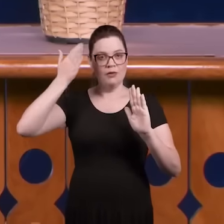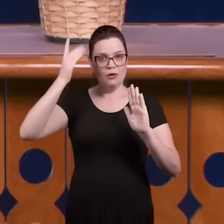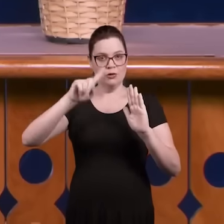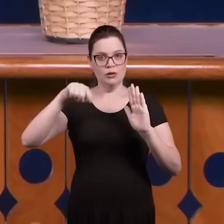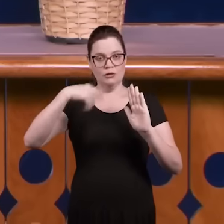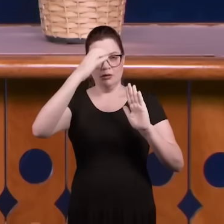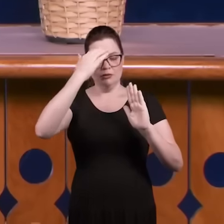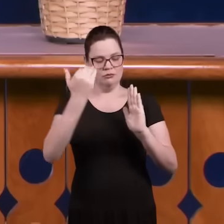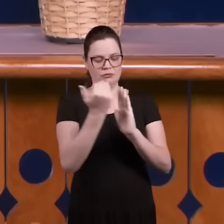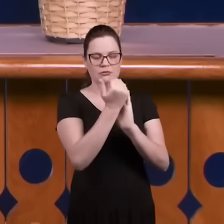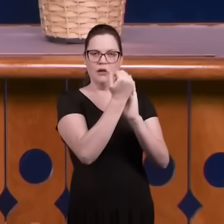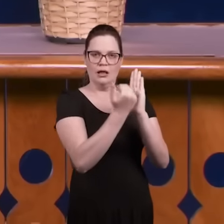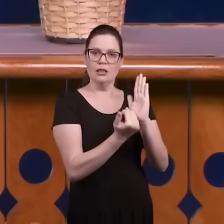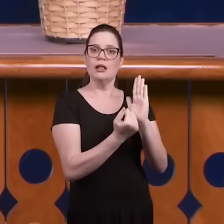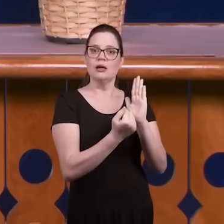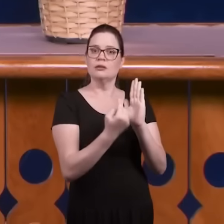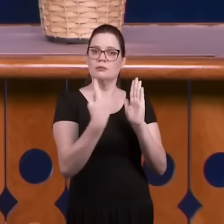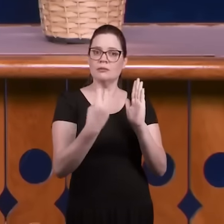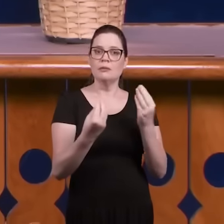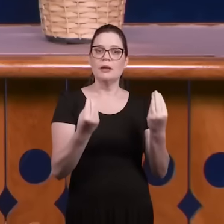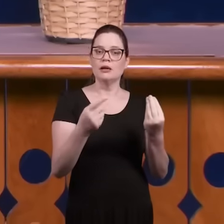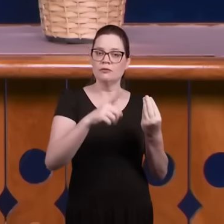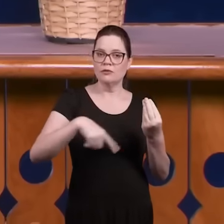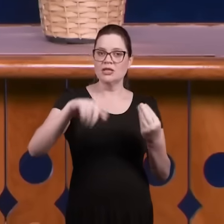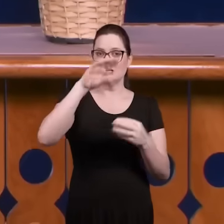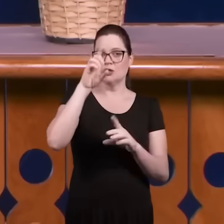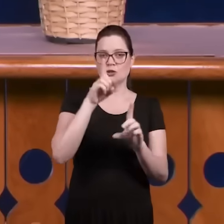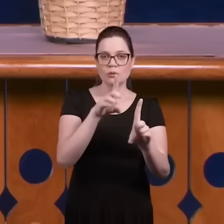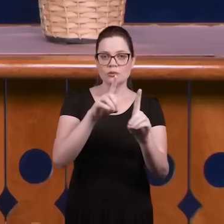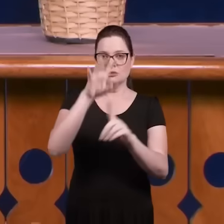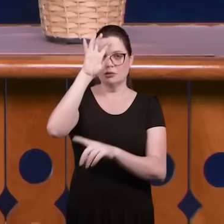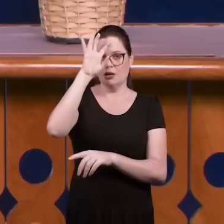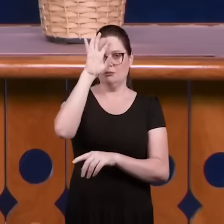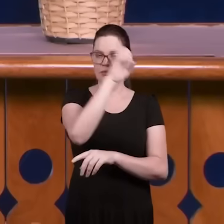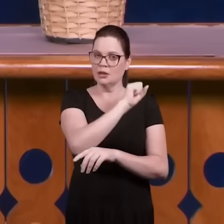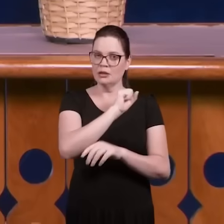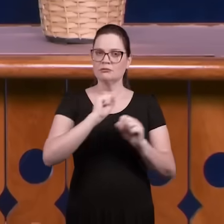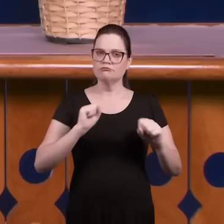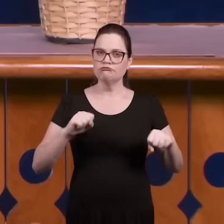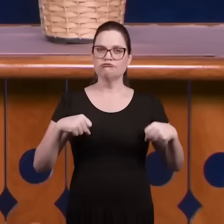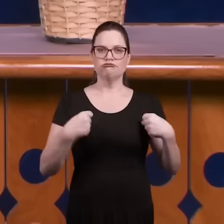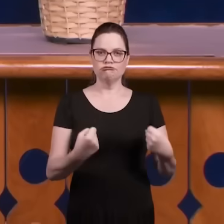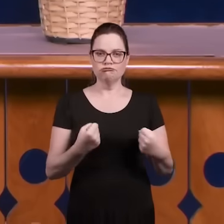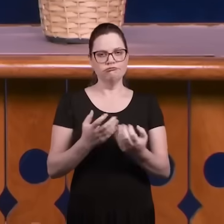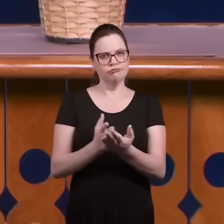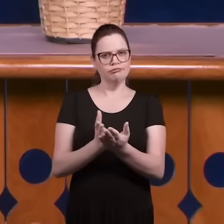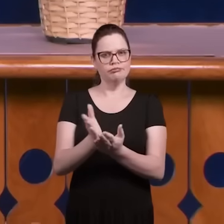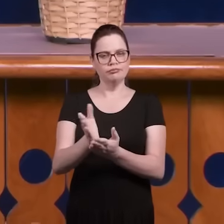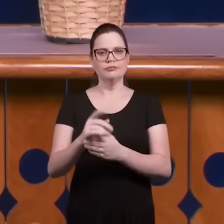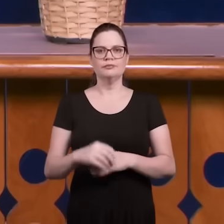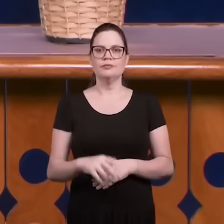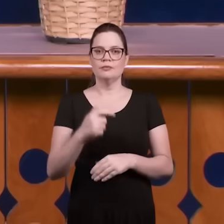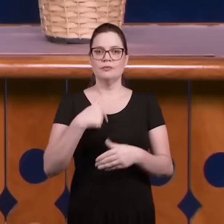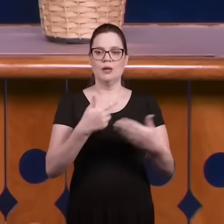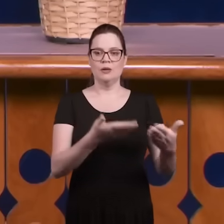fortalecimento doutrinário dos irmãos e das igrejas. Nós vamos dar início a este culto e eu